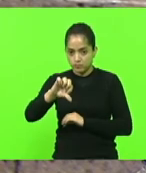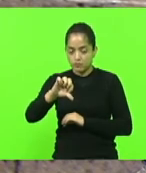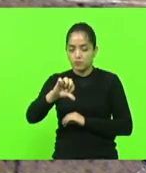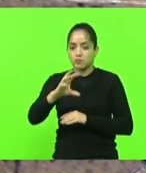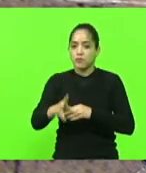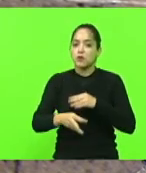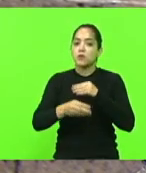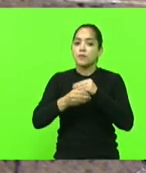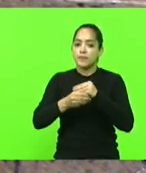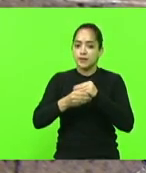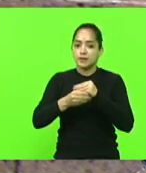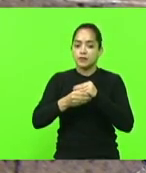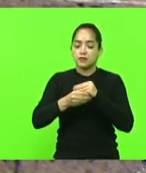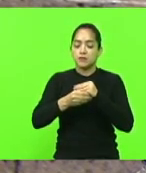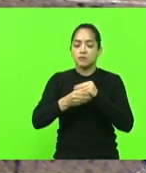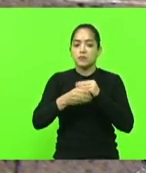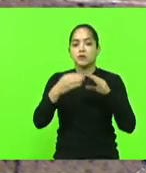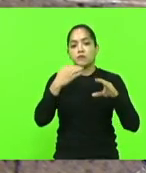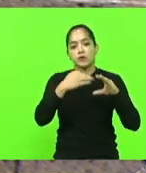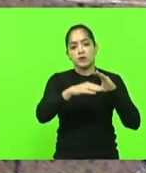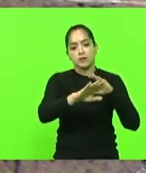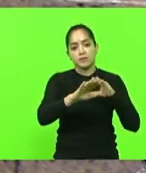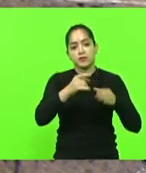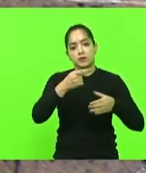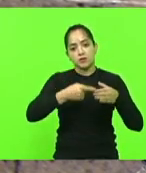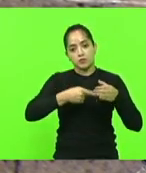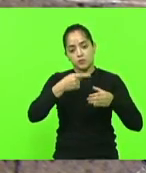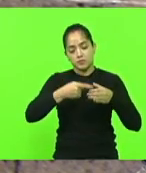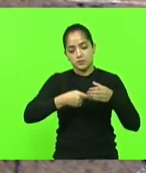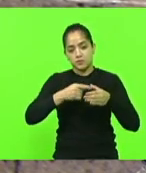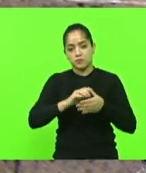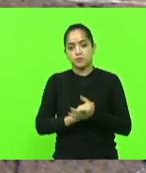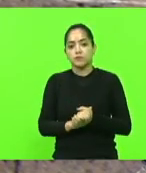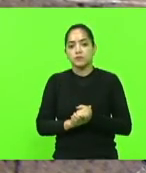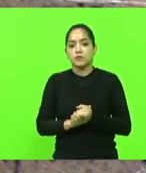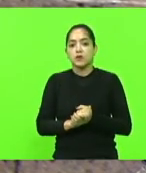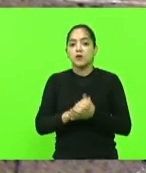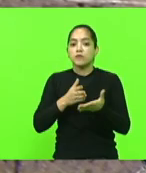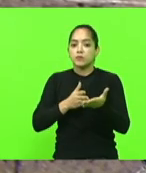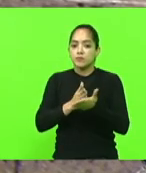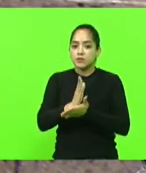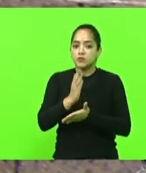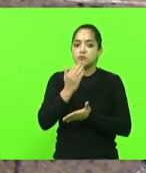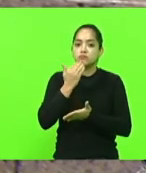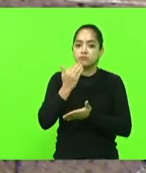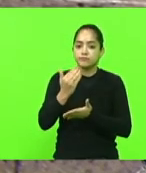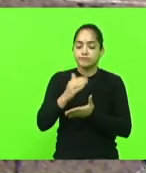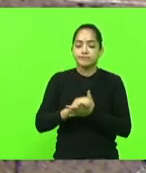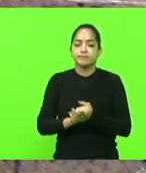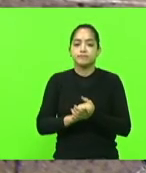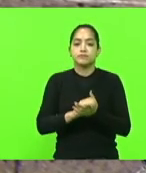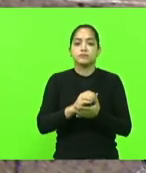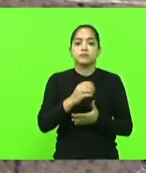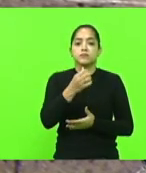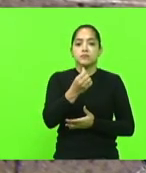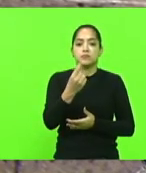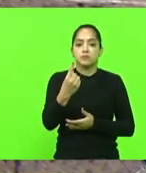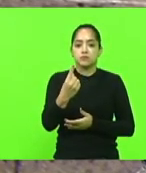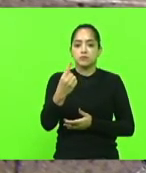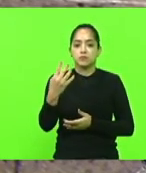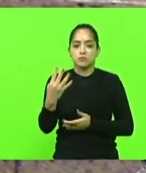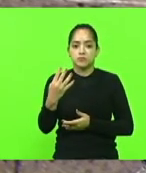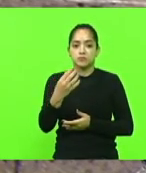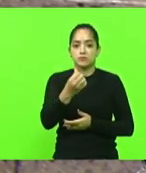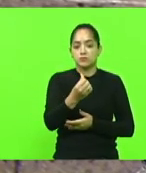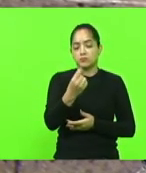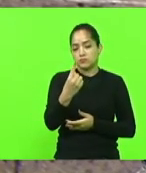no plenário e foi encaminhado à comissão. Prosseguindo, foram aprovados os pedidos de informação número 614,